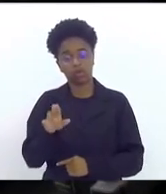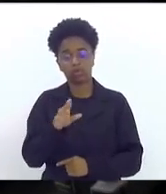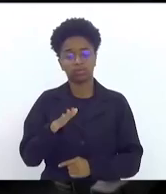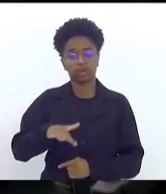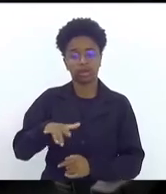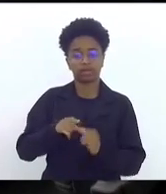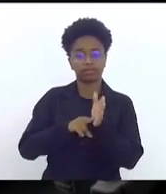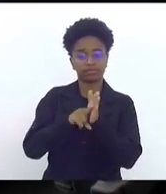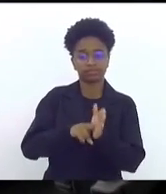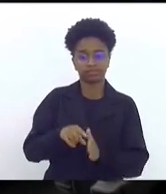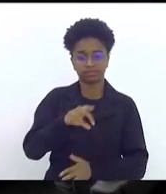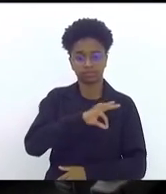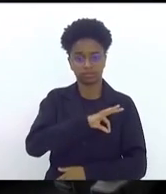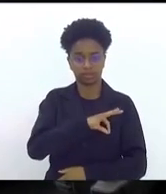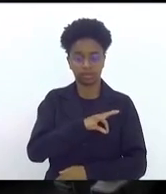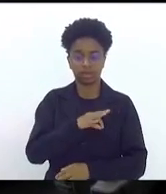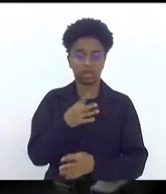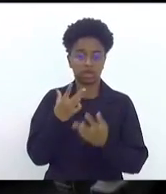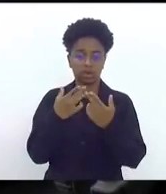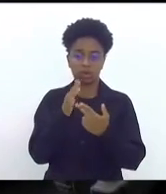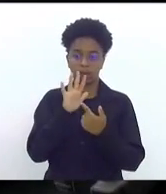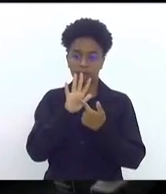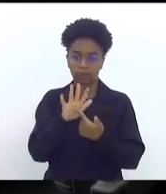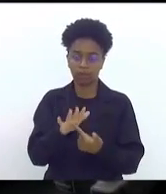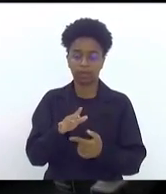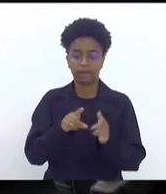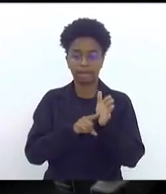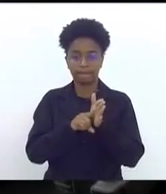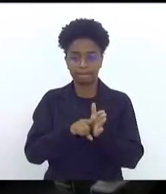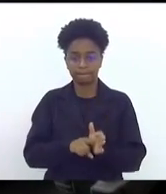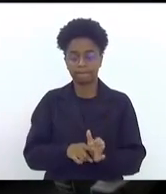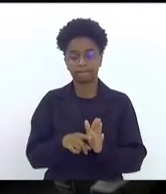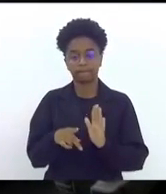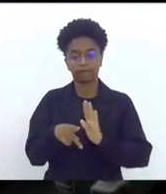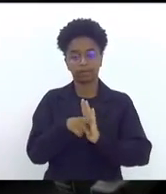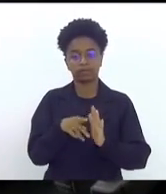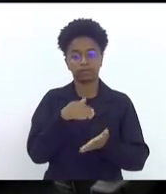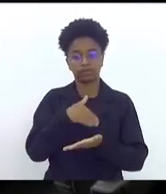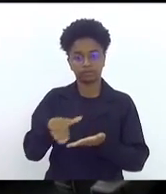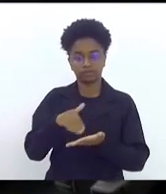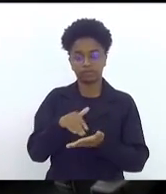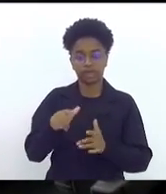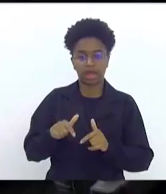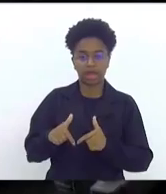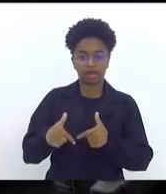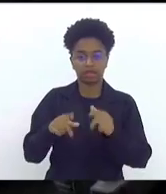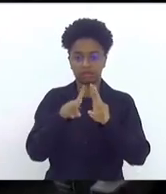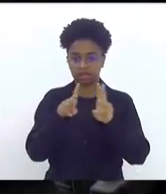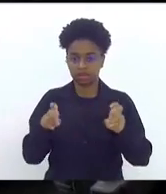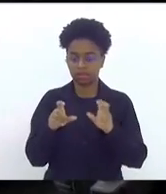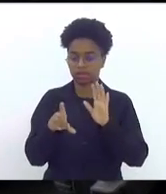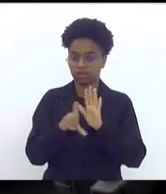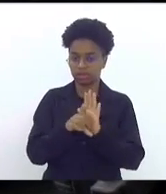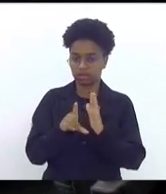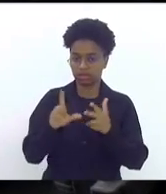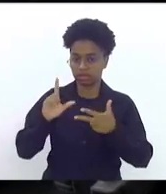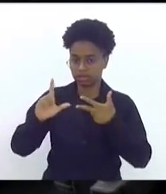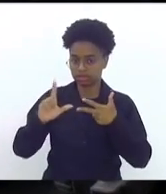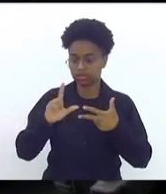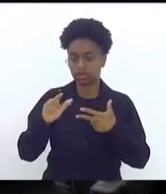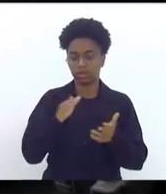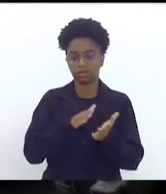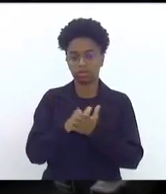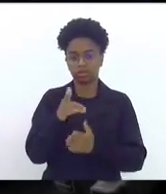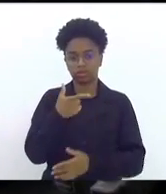investigações policiais, como revela, por exemplo, pesquisa coordenada pela Secretaria de Assuntos Legislativos do Ministério da Justiça, publicada em